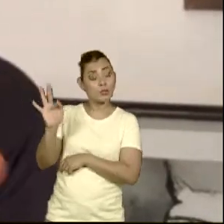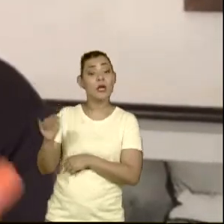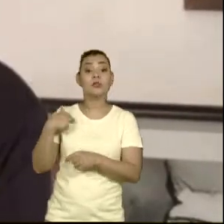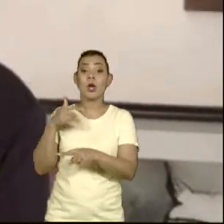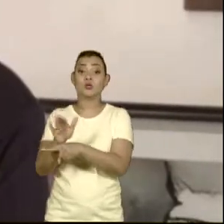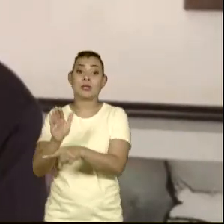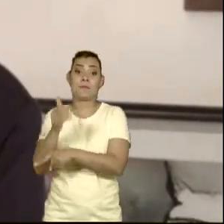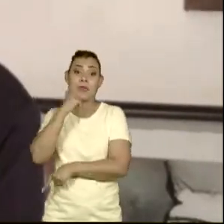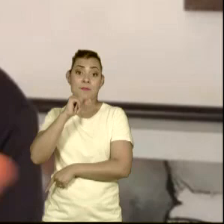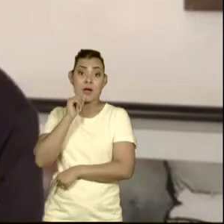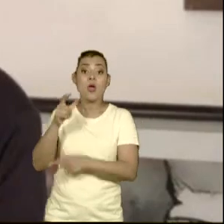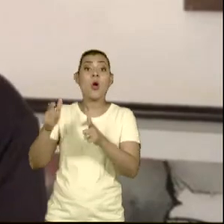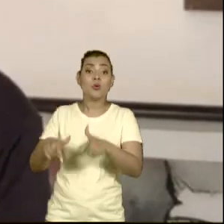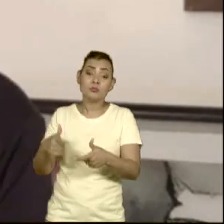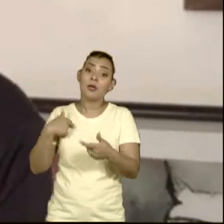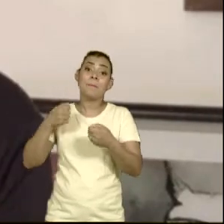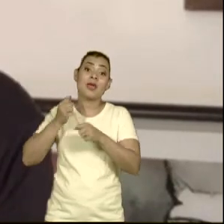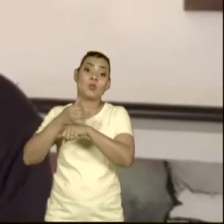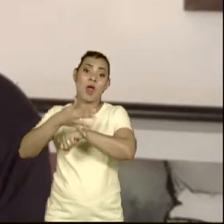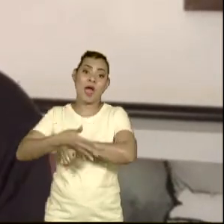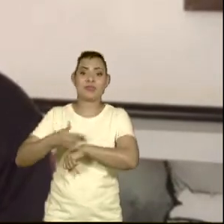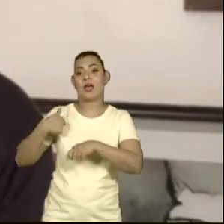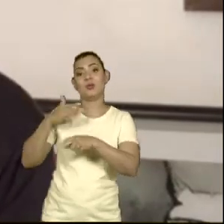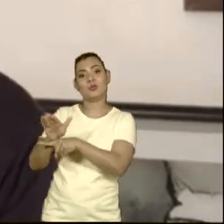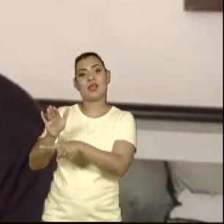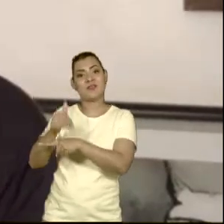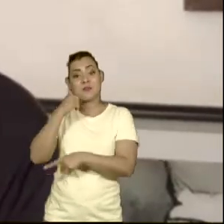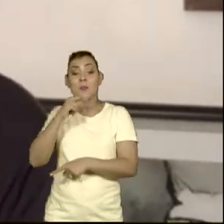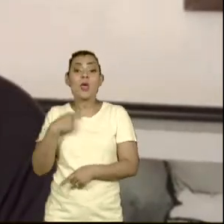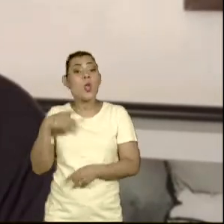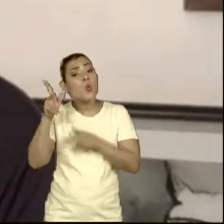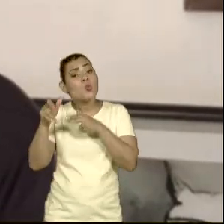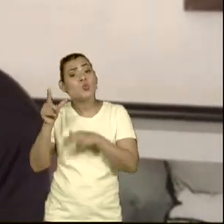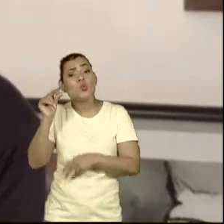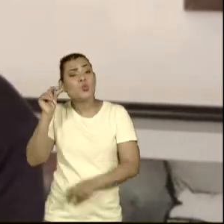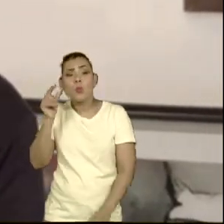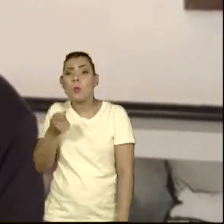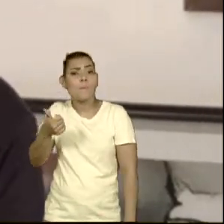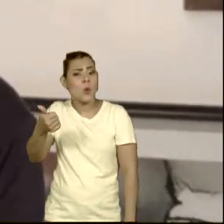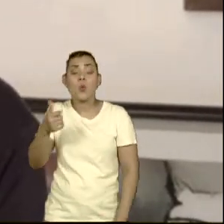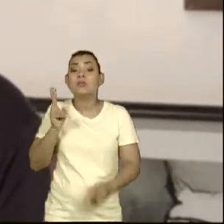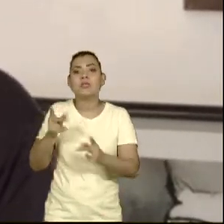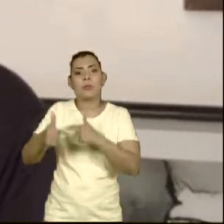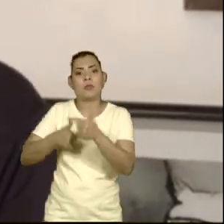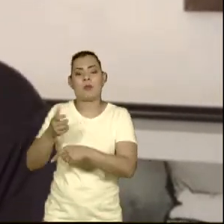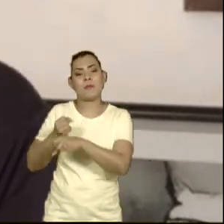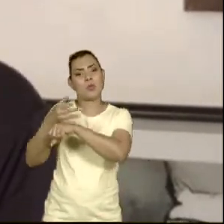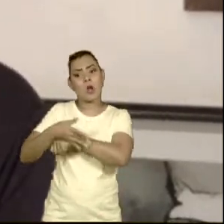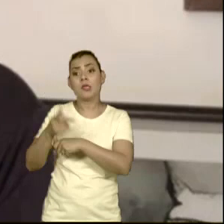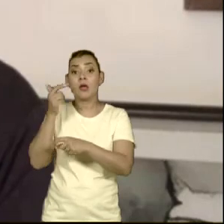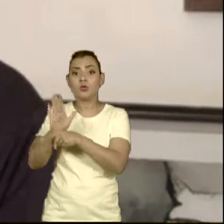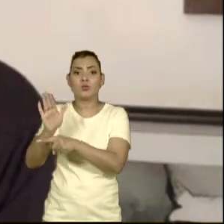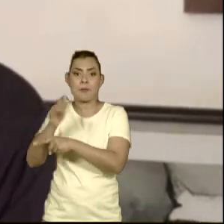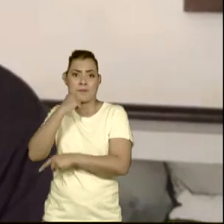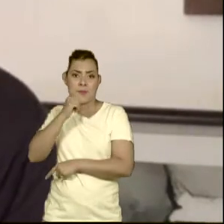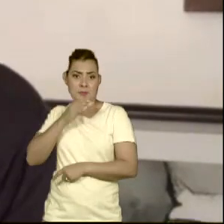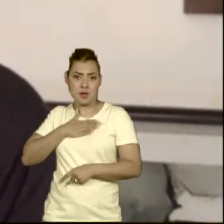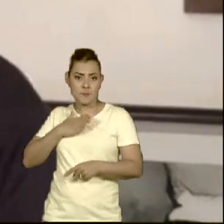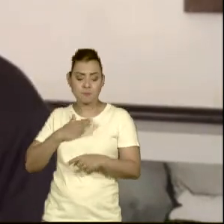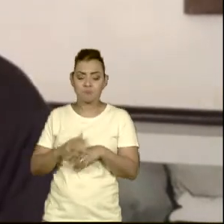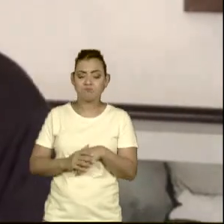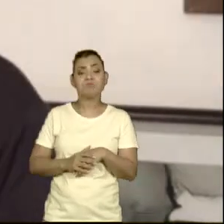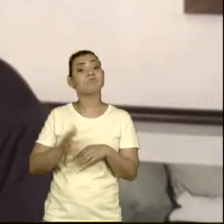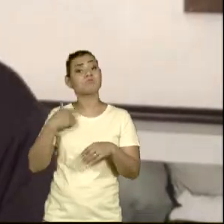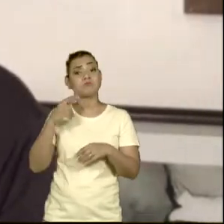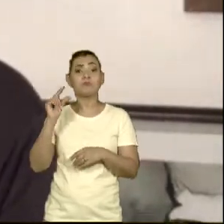a minha mãe. Que horário eu ajudava a minha mãe? Eu ajudava nas madrugadas. Eu sou um cara que durma muito pouco, sempre trabalhei de madrugada. E aí, eu